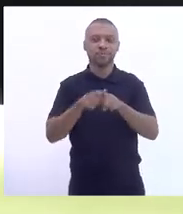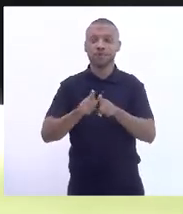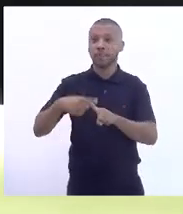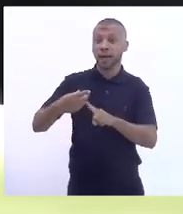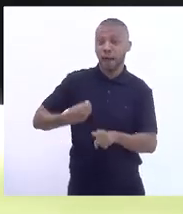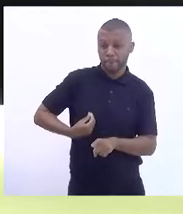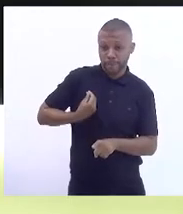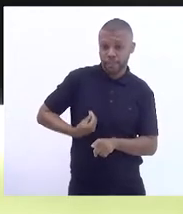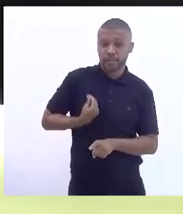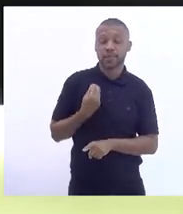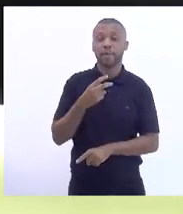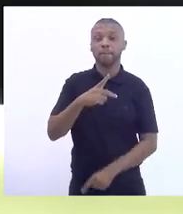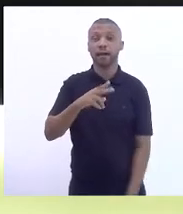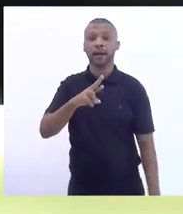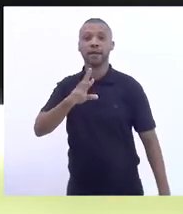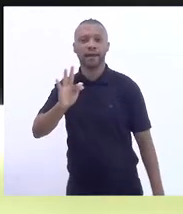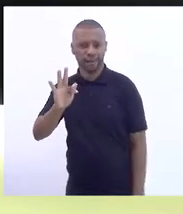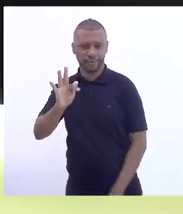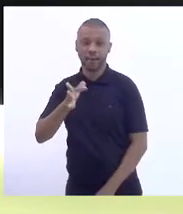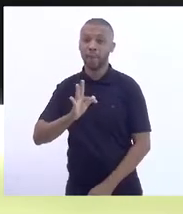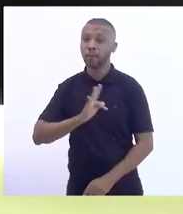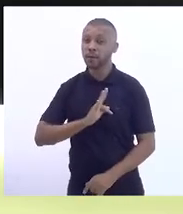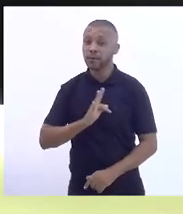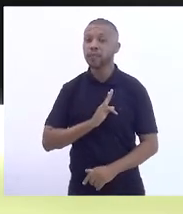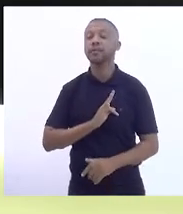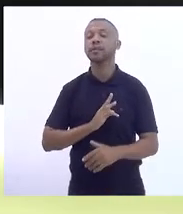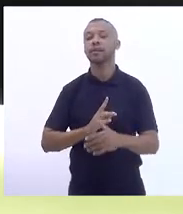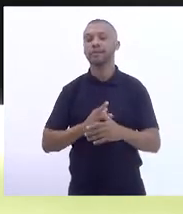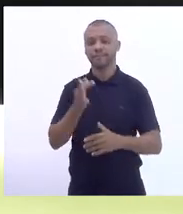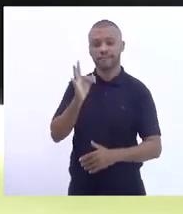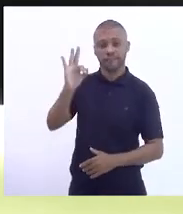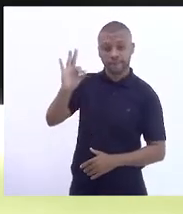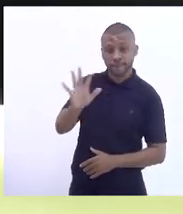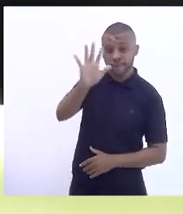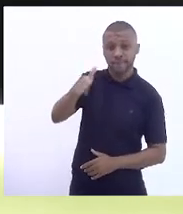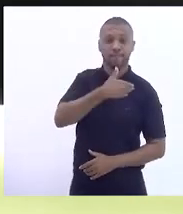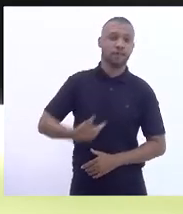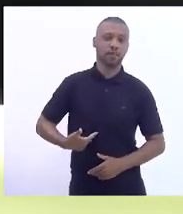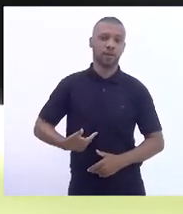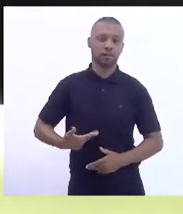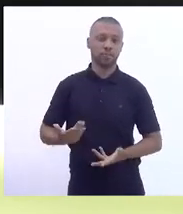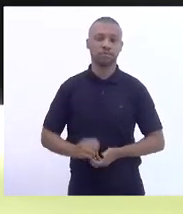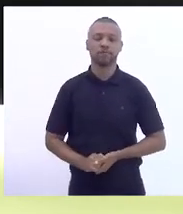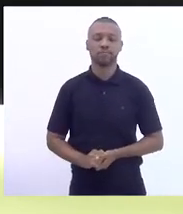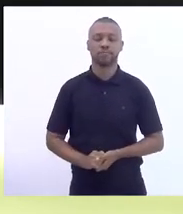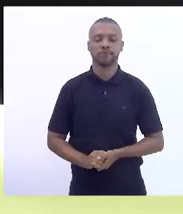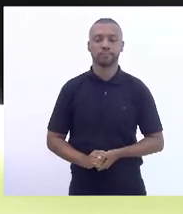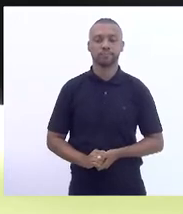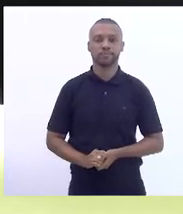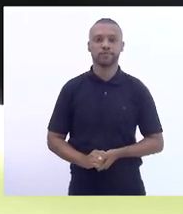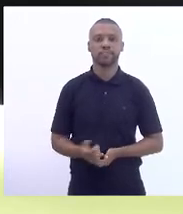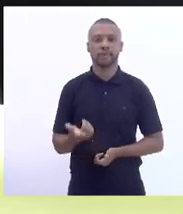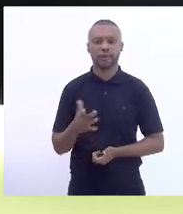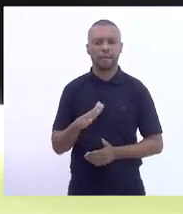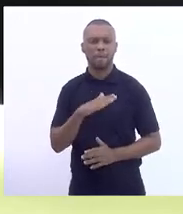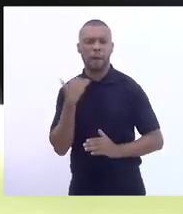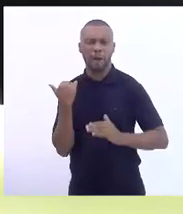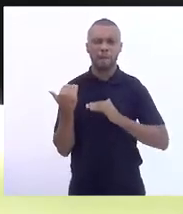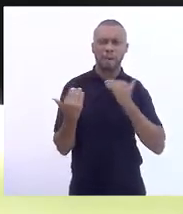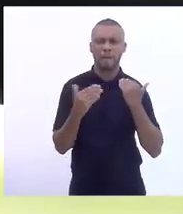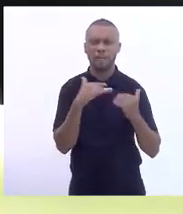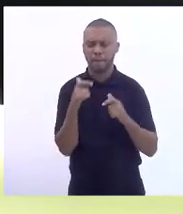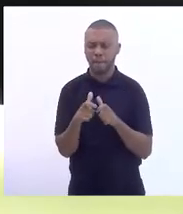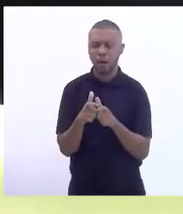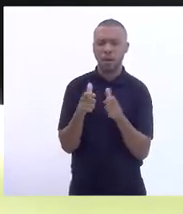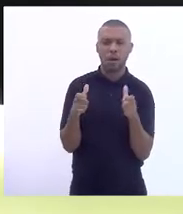da polícia rodoviária federal e esse Impacto não é da letalidade a violência